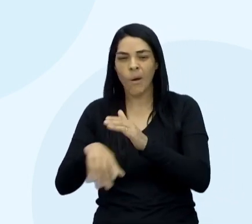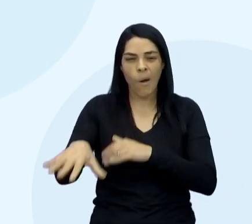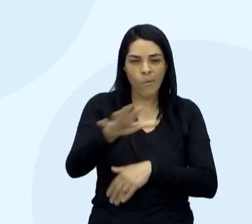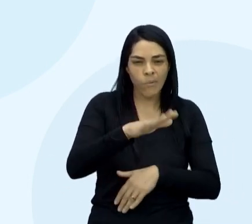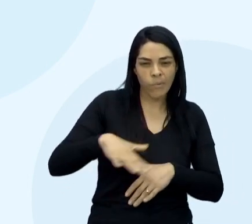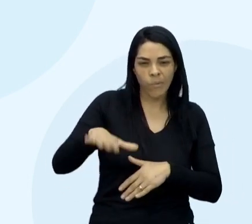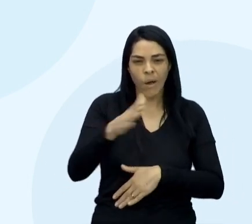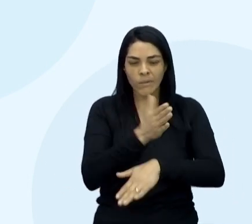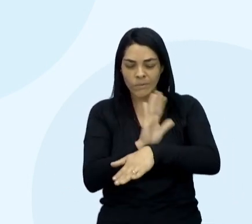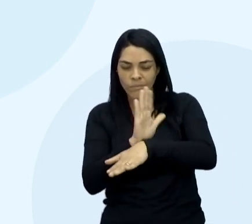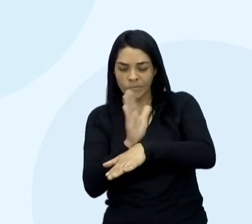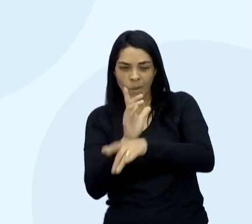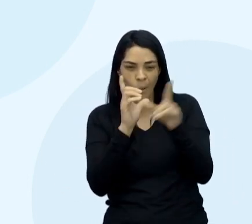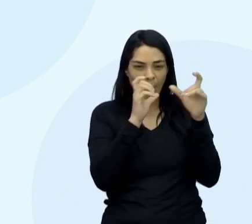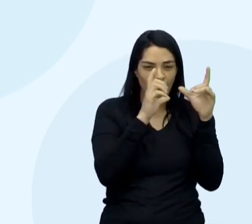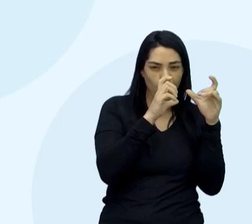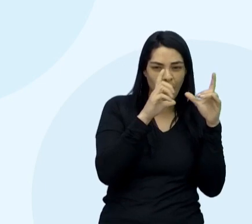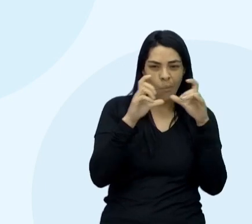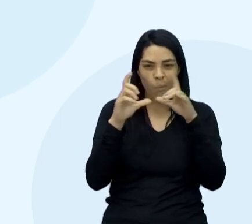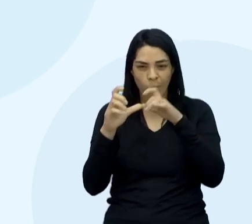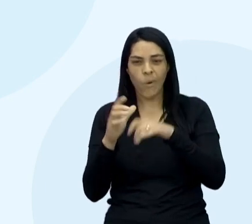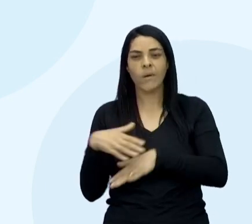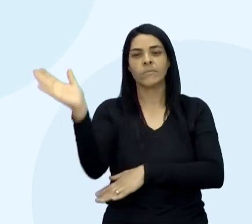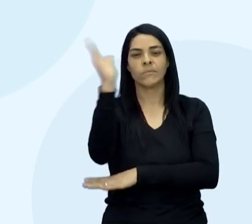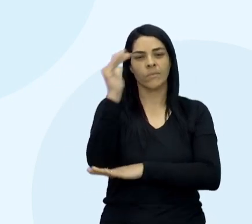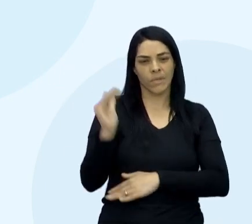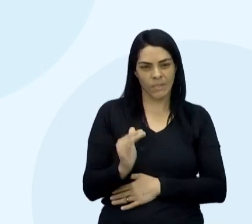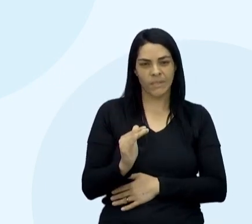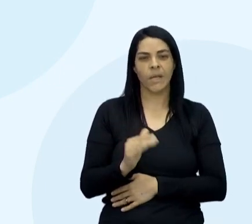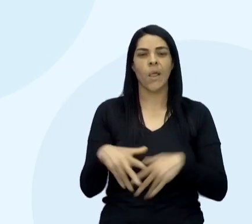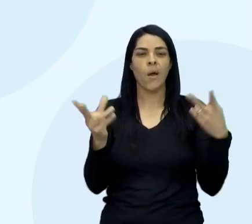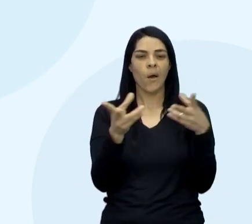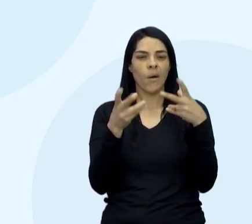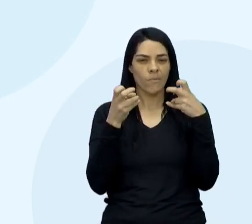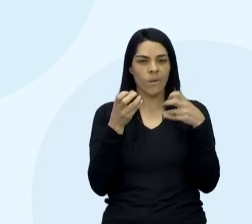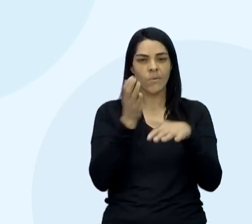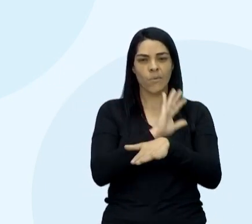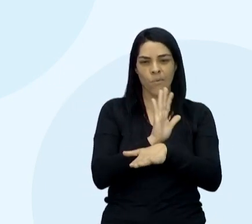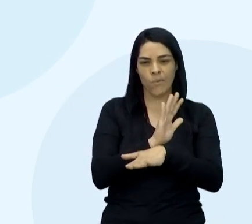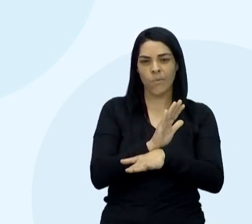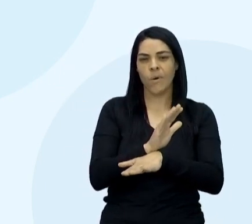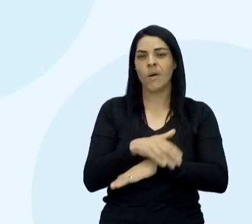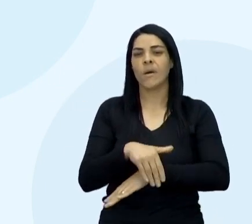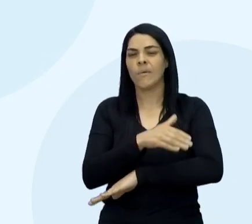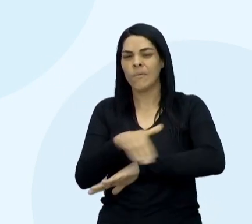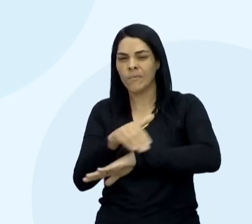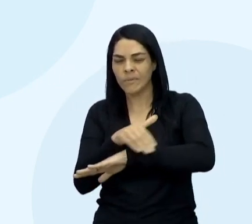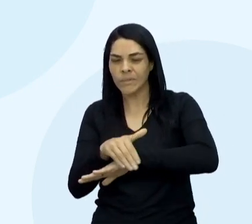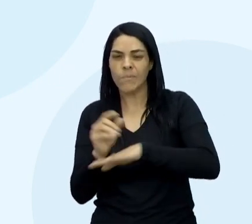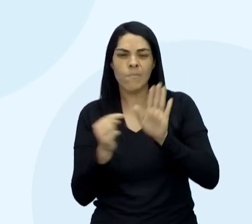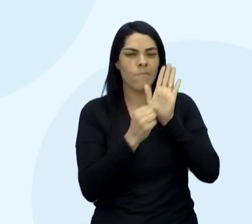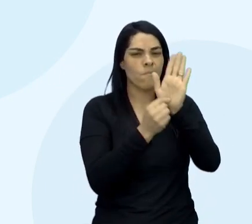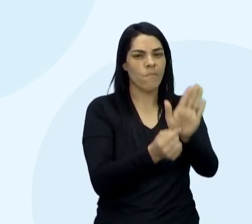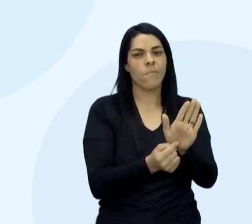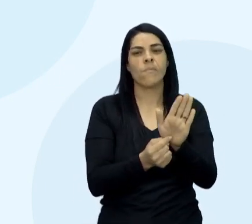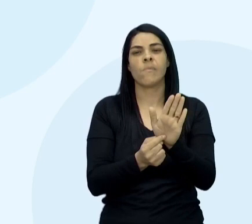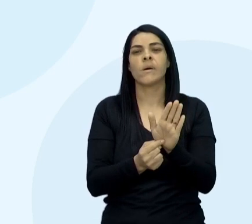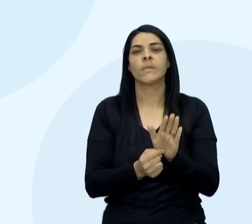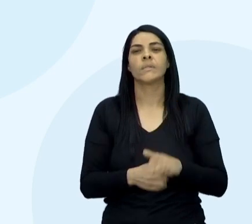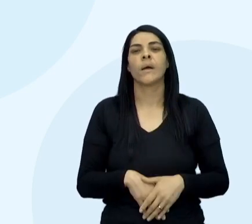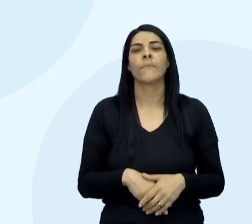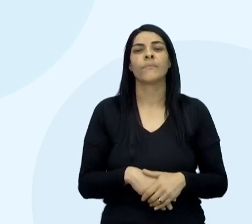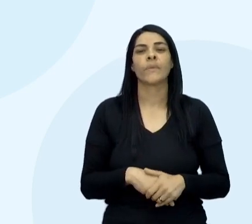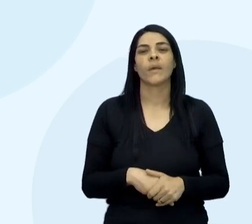se enfraquece e os Estados Unidos passam a dominar o mercado mundial. Francisco Serrador cria a primeira grande rede de exibição